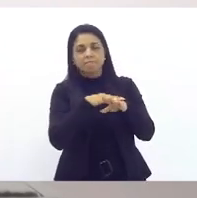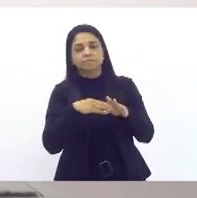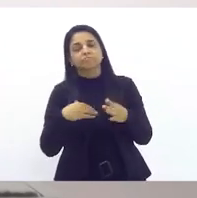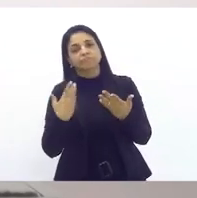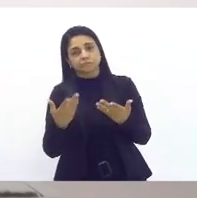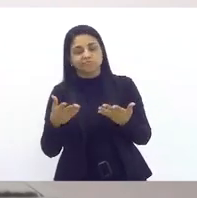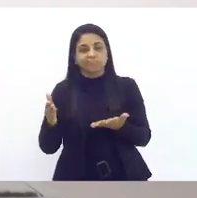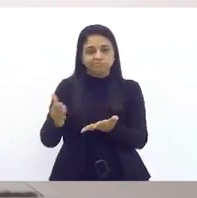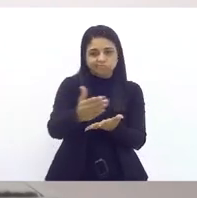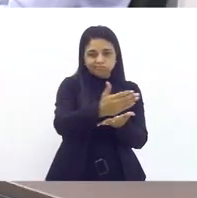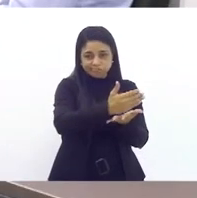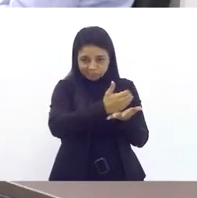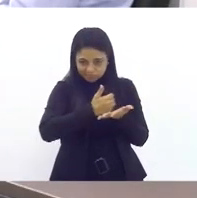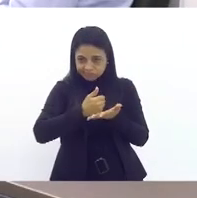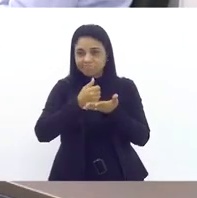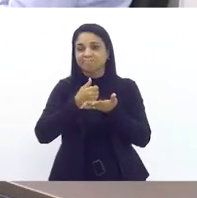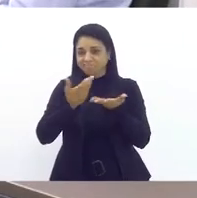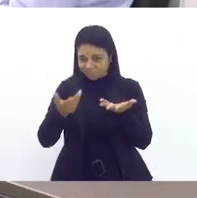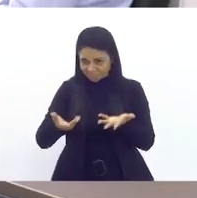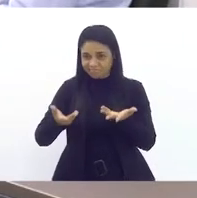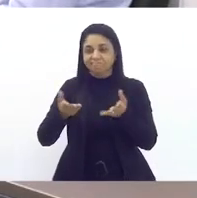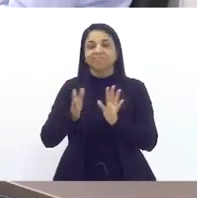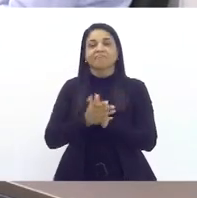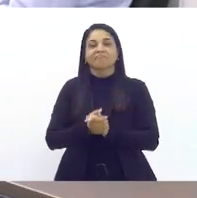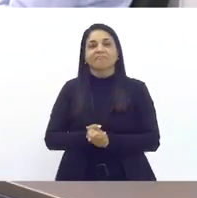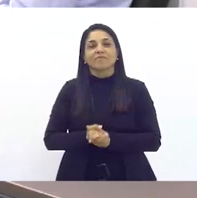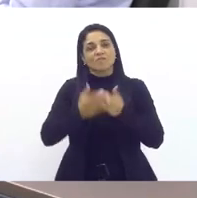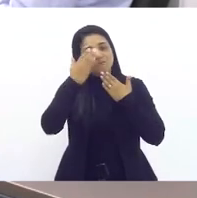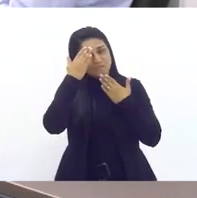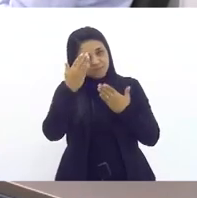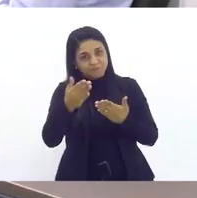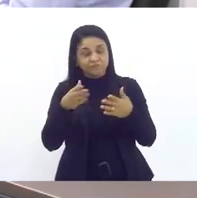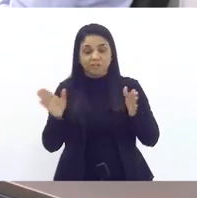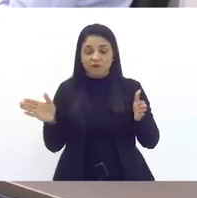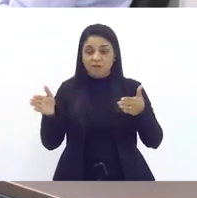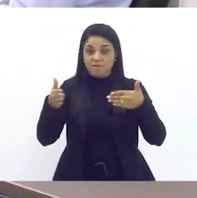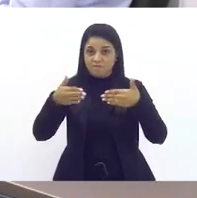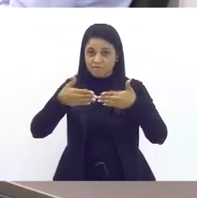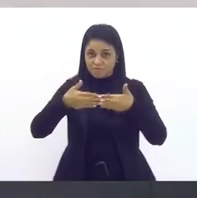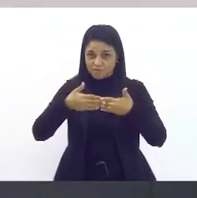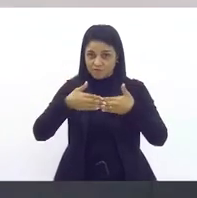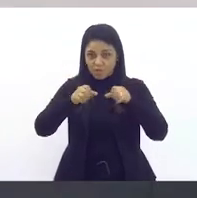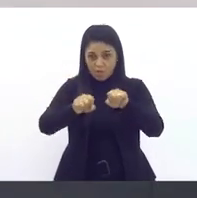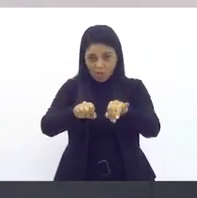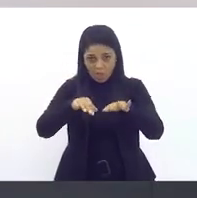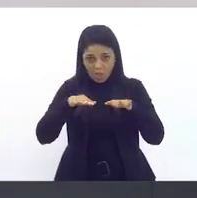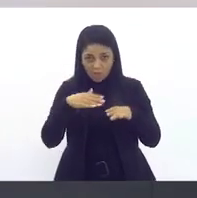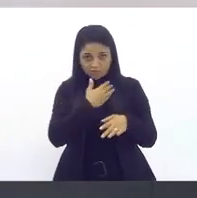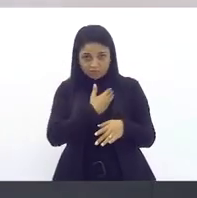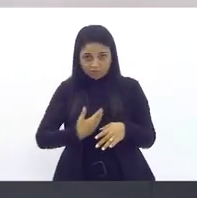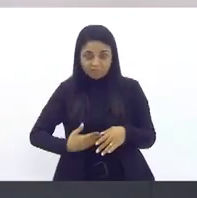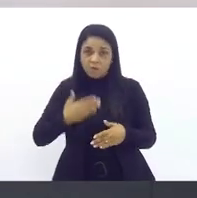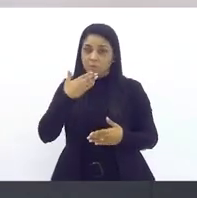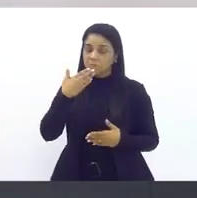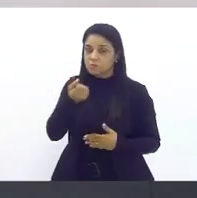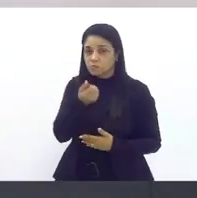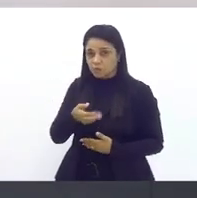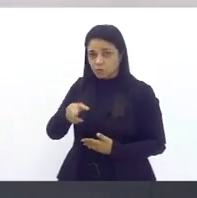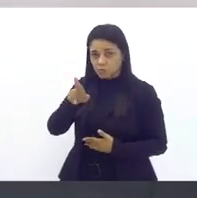Muito obrigado. Bom, então eu queria fechar a nossa audiência dizendo assim, pedir ao doutor Sérgio Simões,